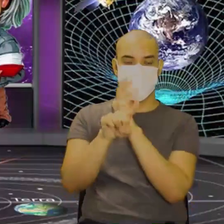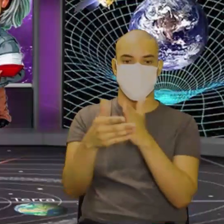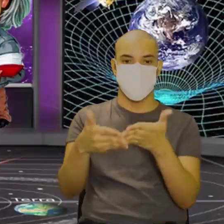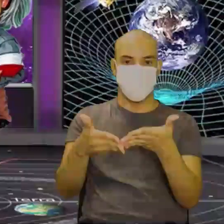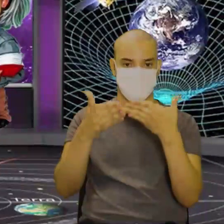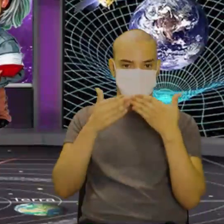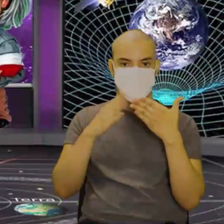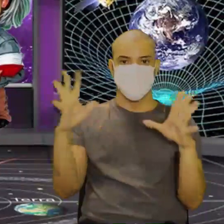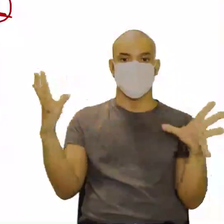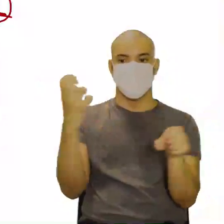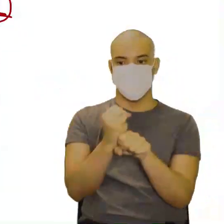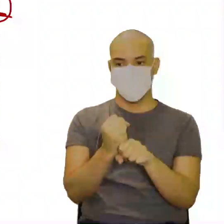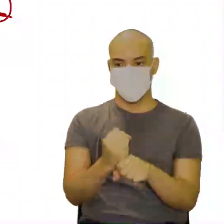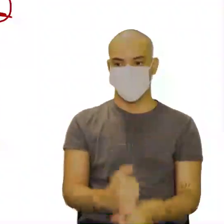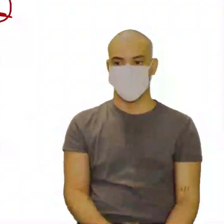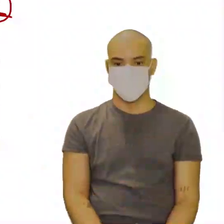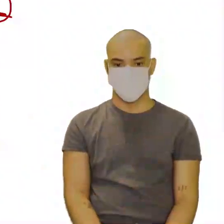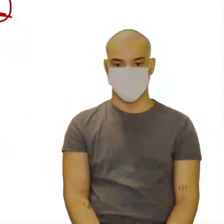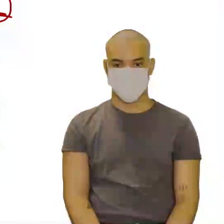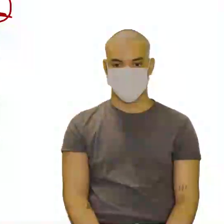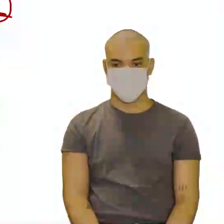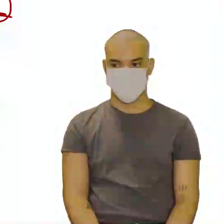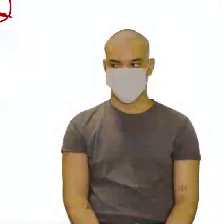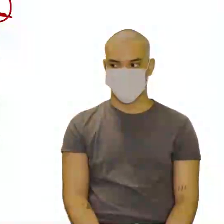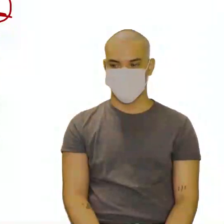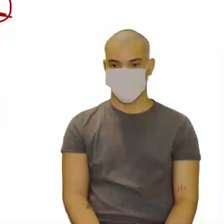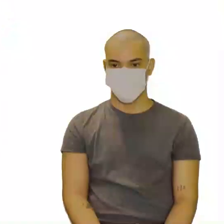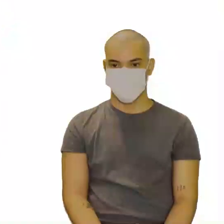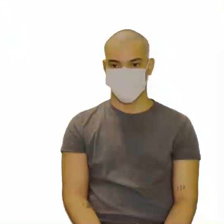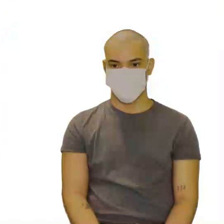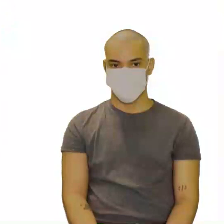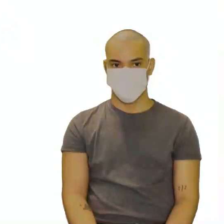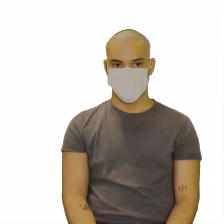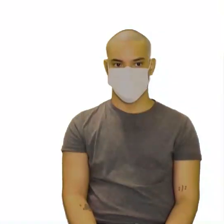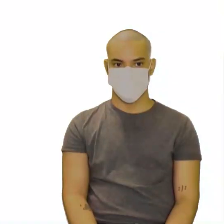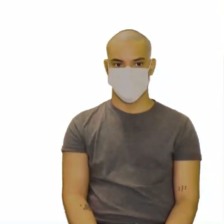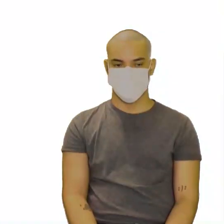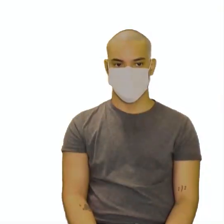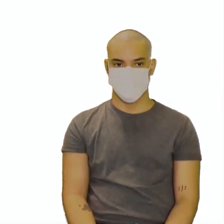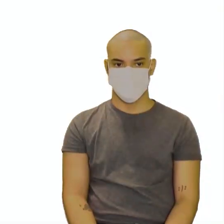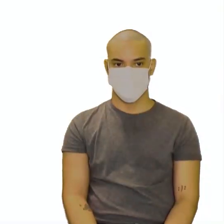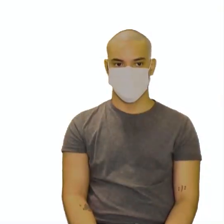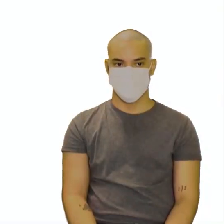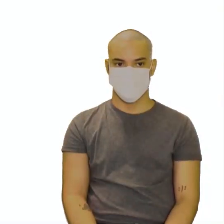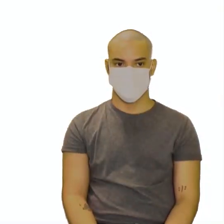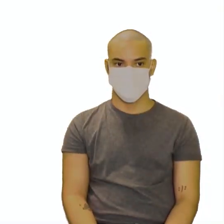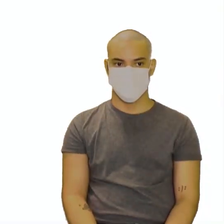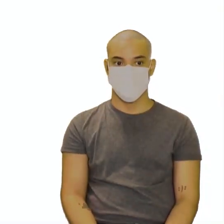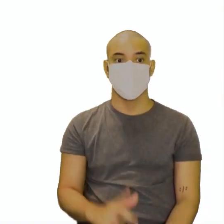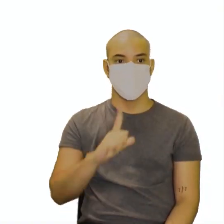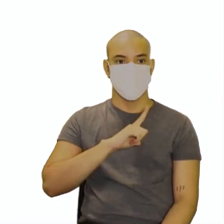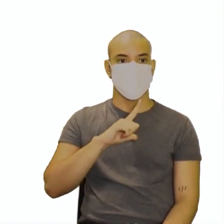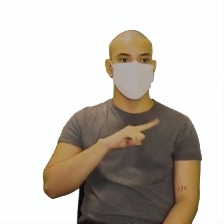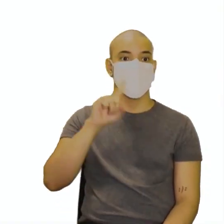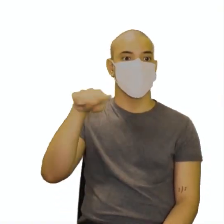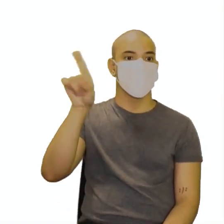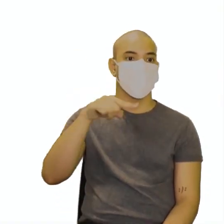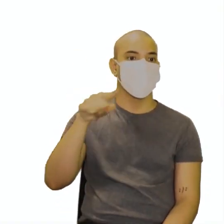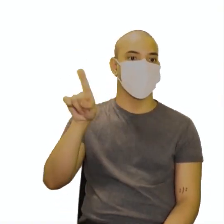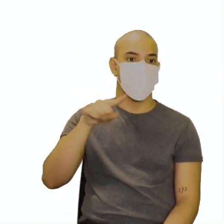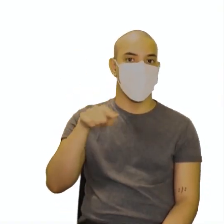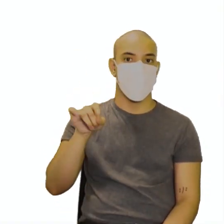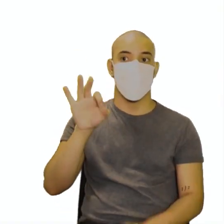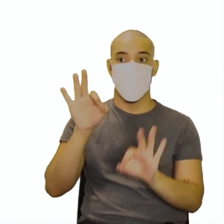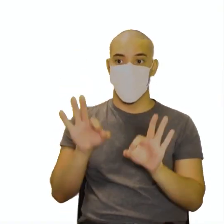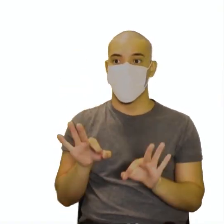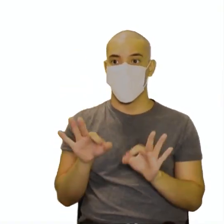lá calcular, olha só. Então, calculando isso daí, vamos ver aqui, ó, tá aqui as alternativas,